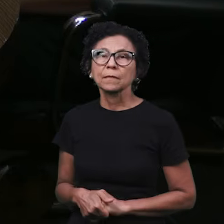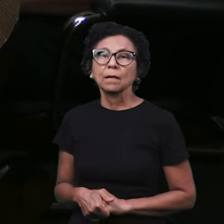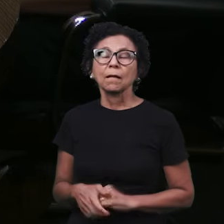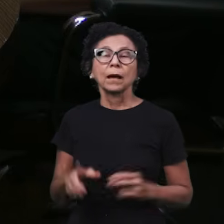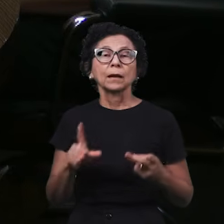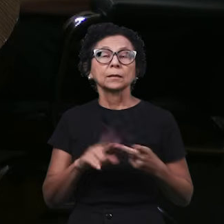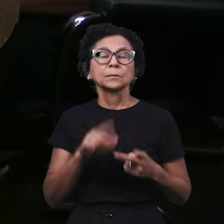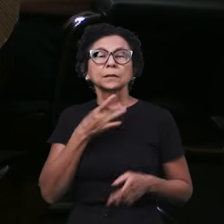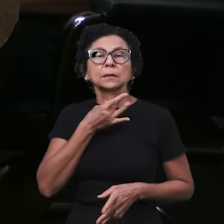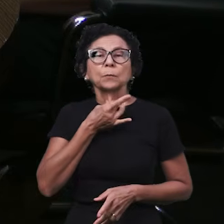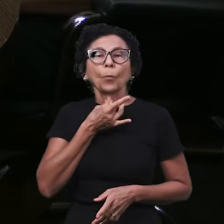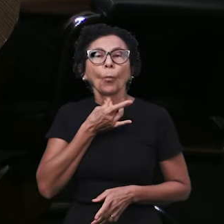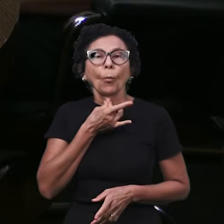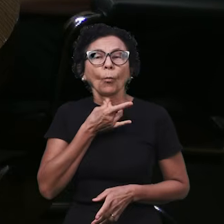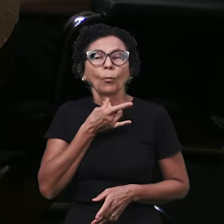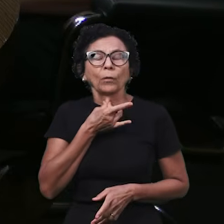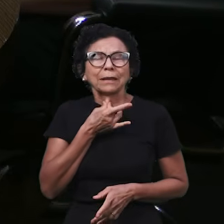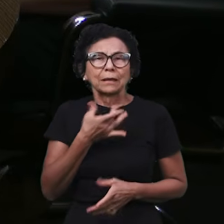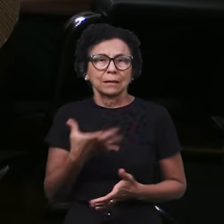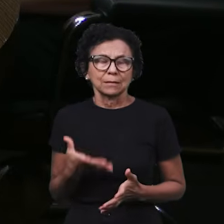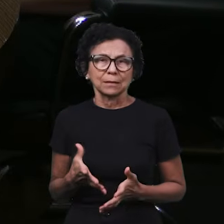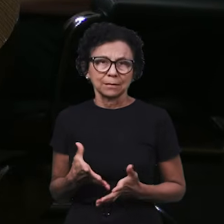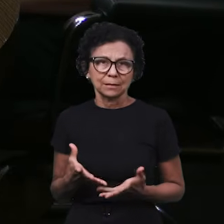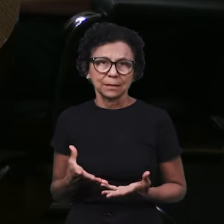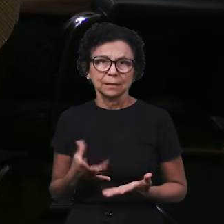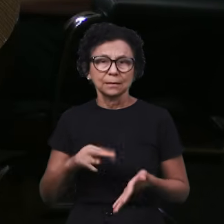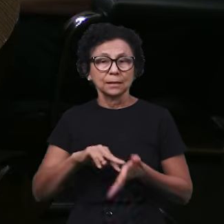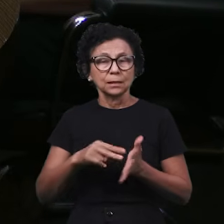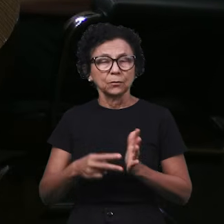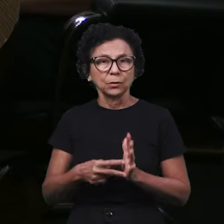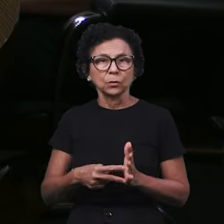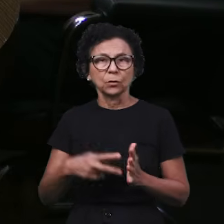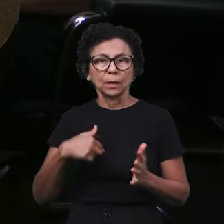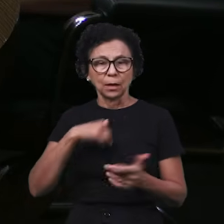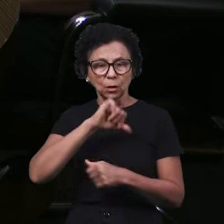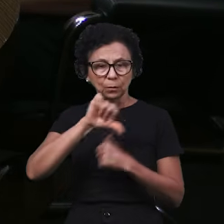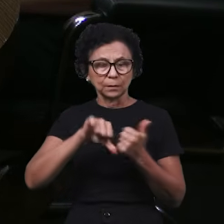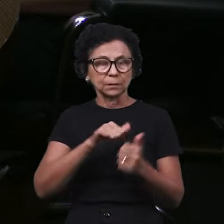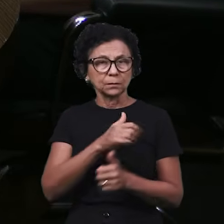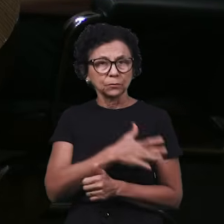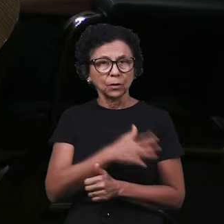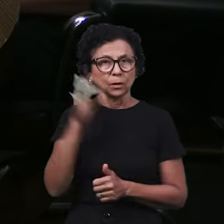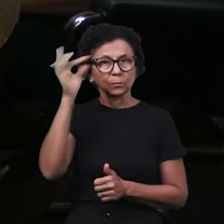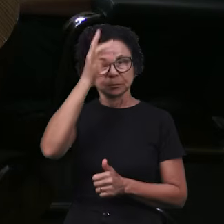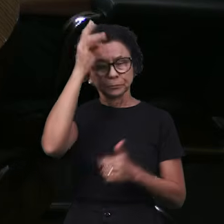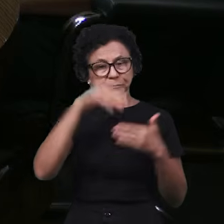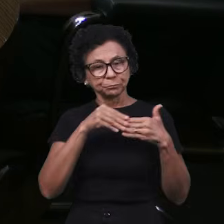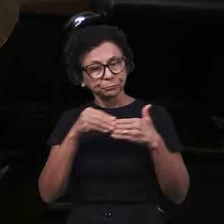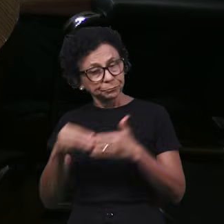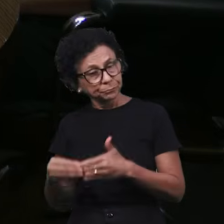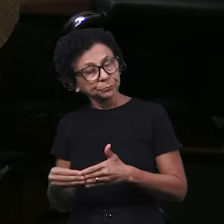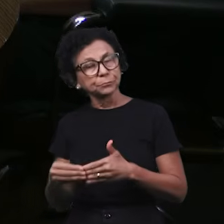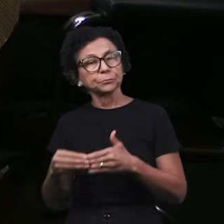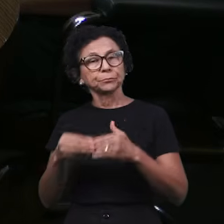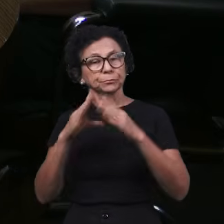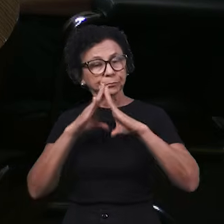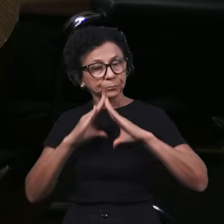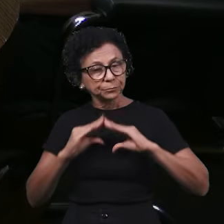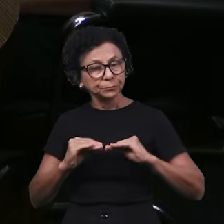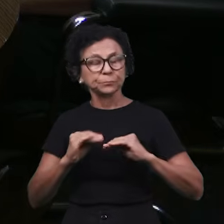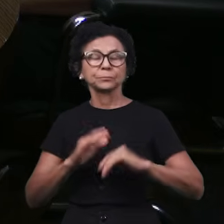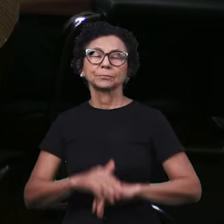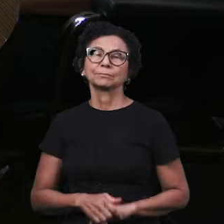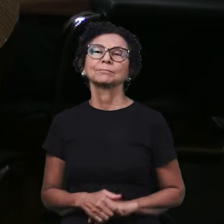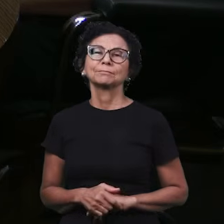Essa sede aqui, se eu me transformo, eu tenho o Espírito Santo, ele me guia, ele sacia, né? Sim. E que é com esse Espírito